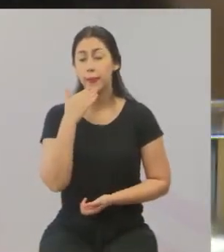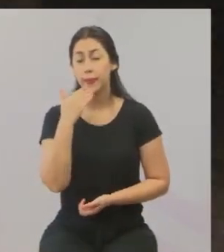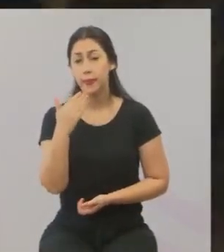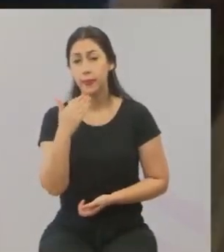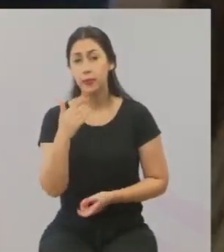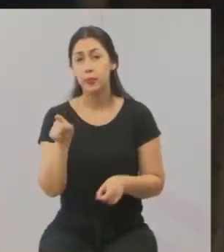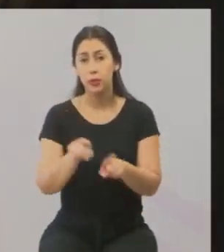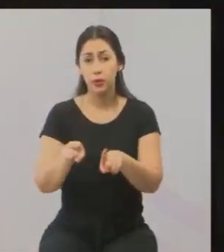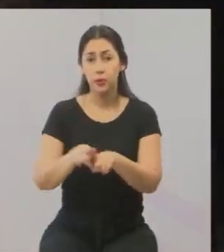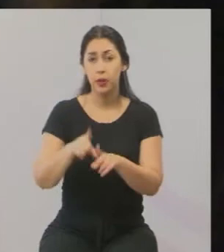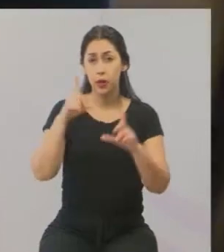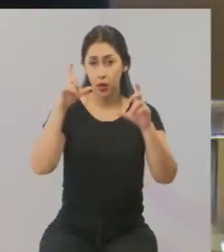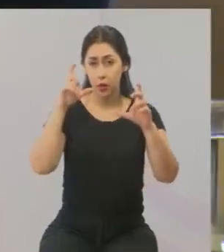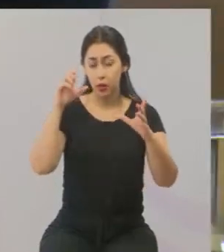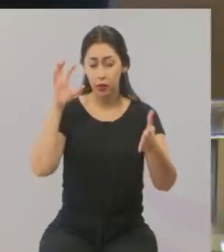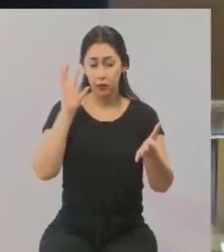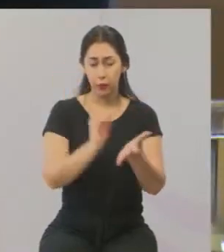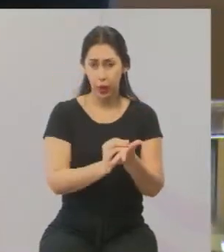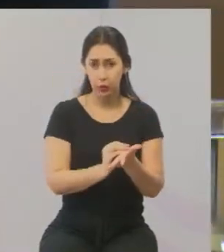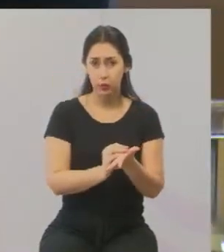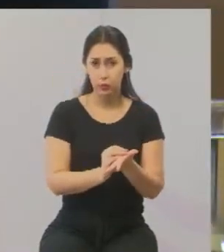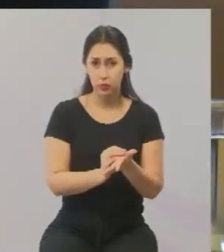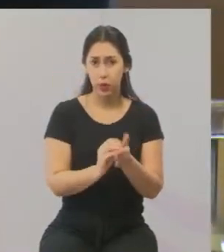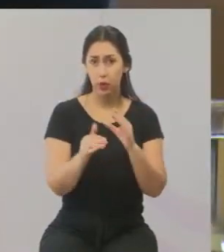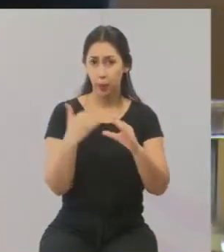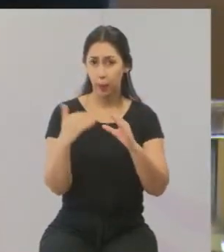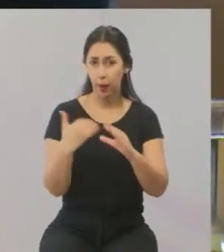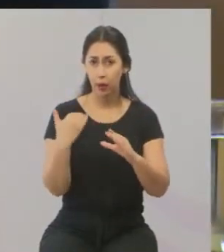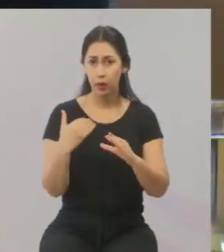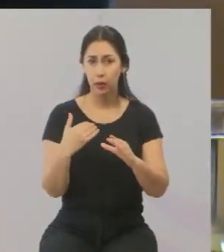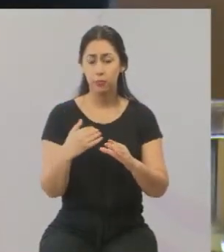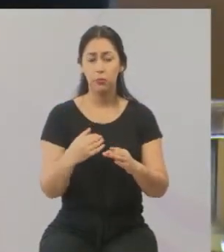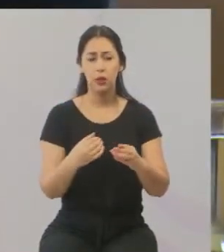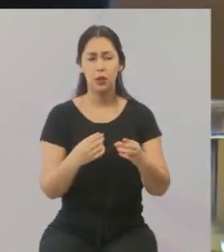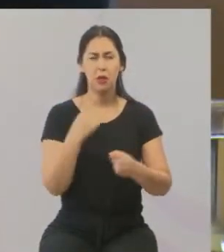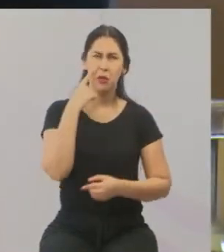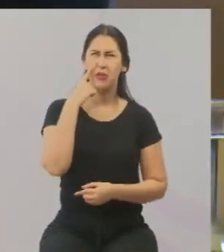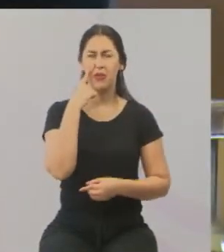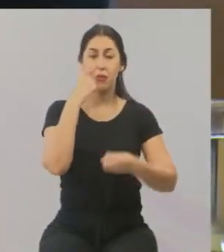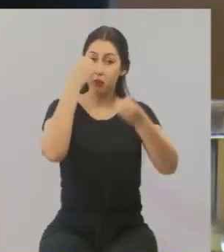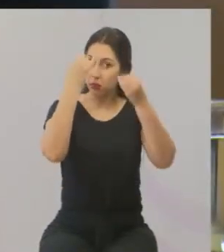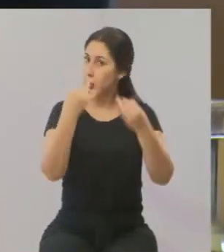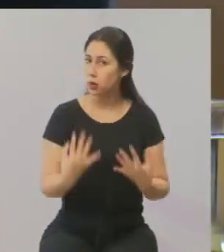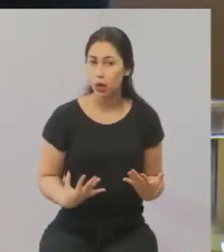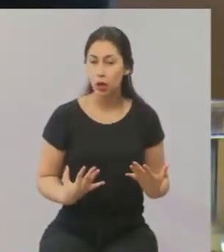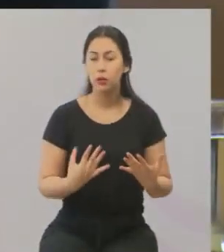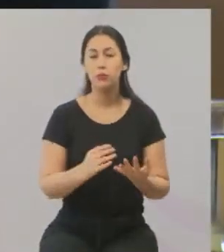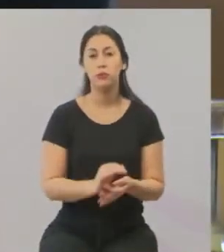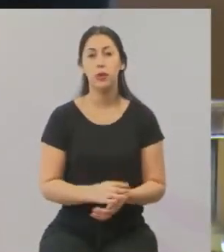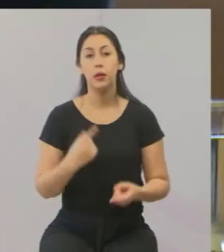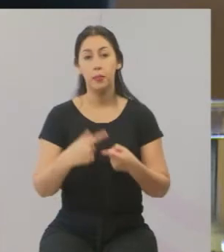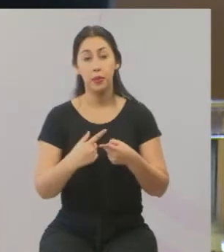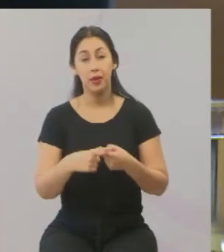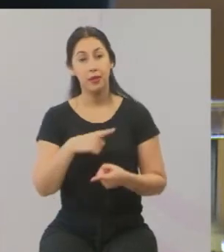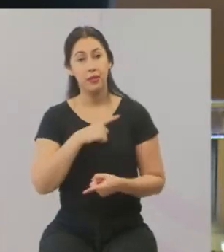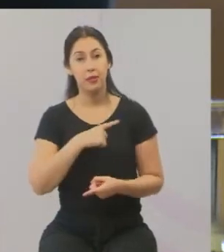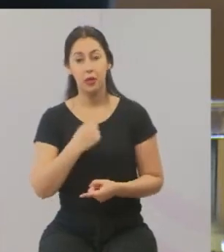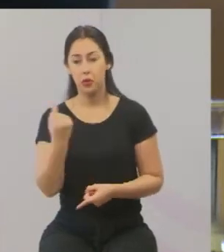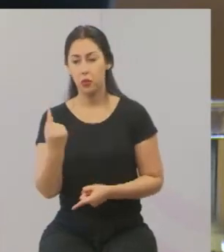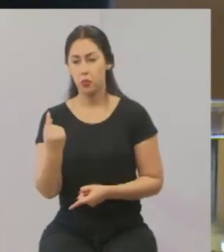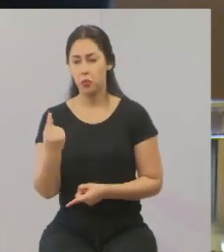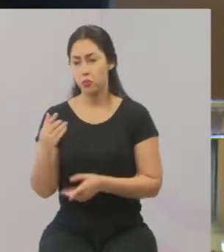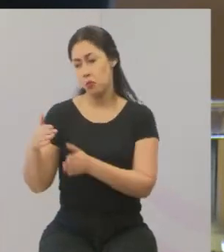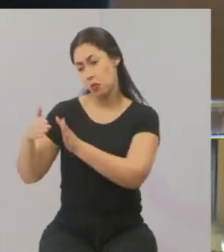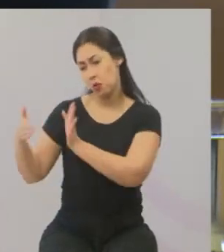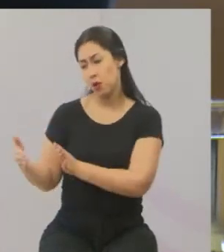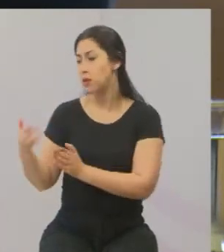via fotos das ações para sanar as pendências observadas nas diferenças do asfalto, sendo um lado mais liso e outro